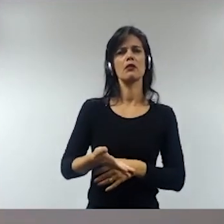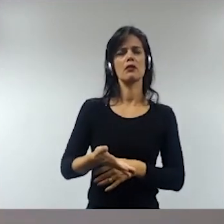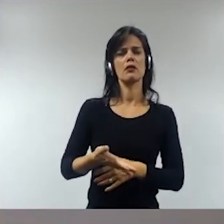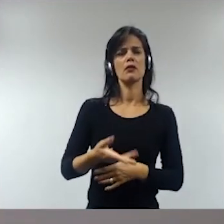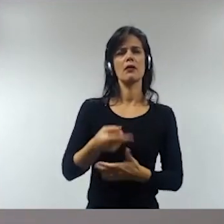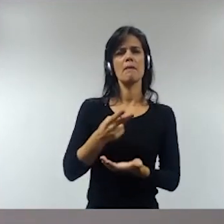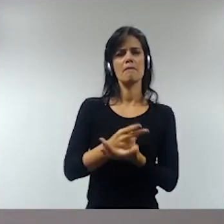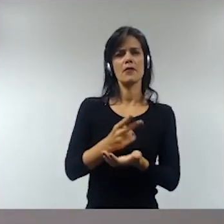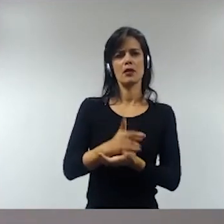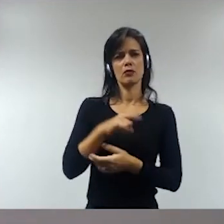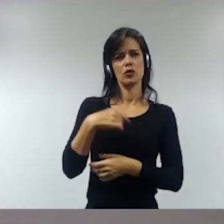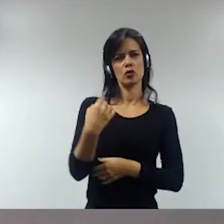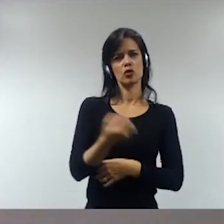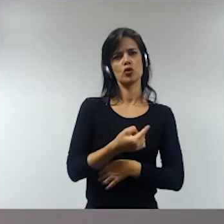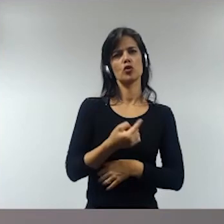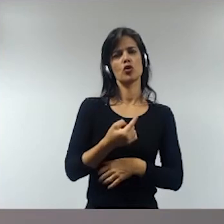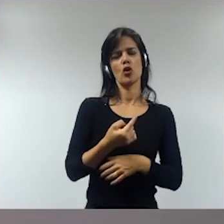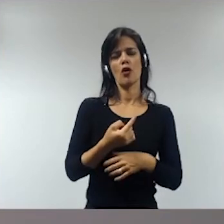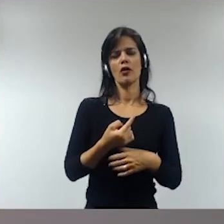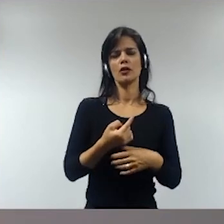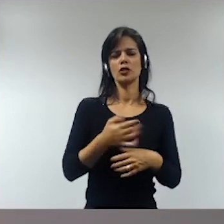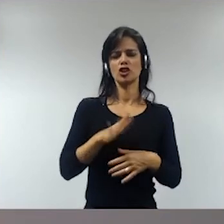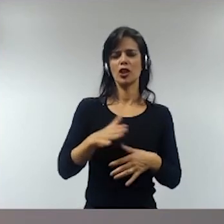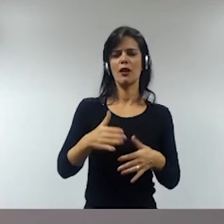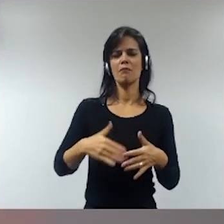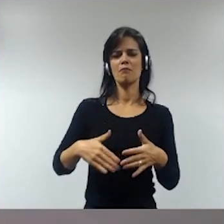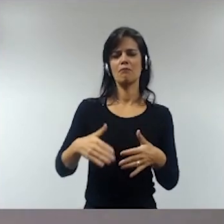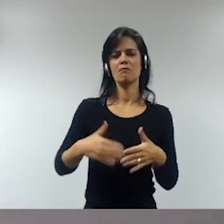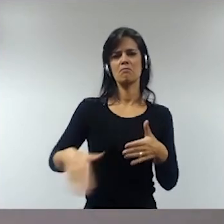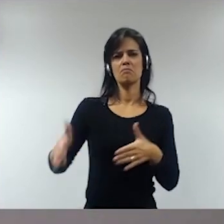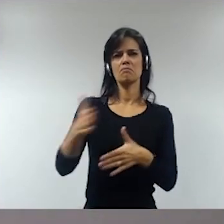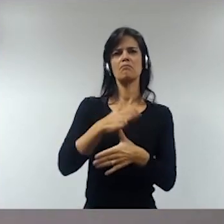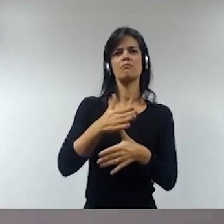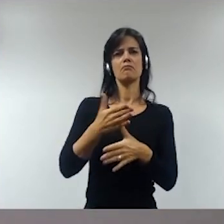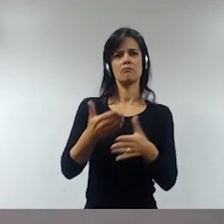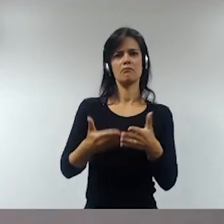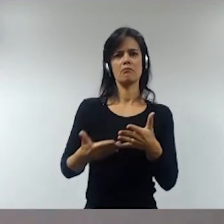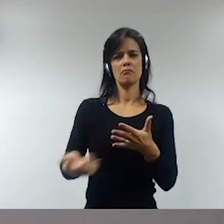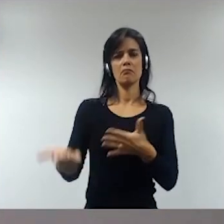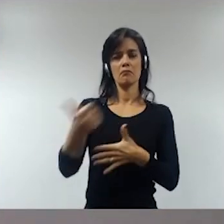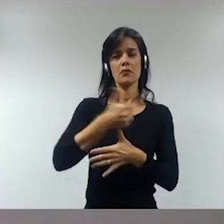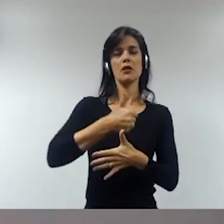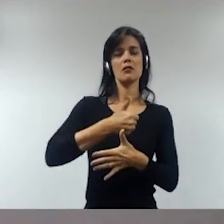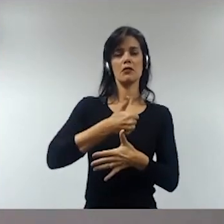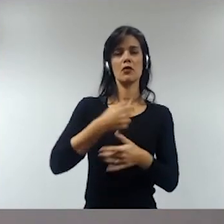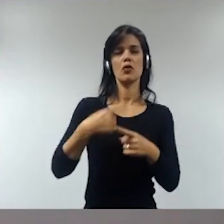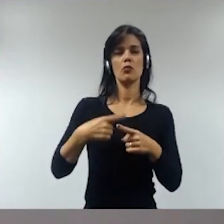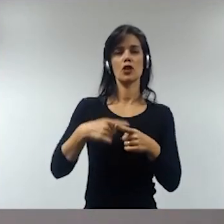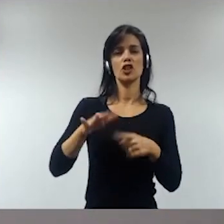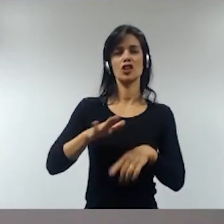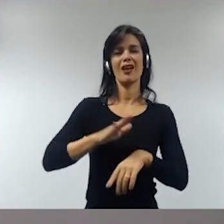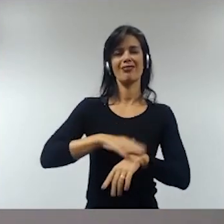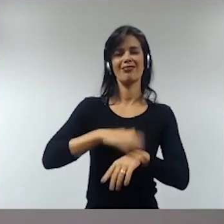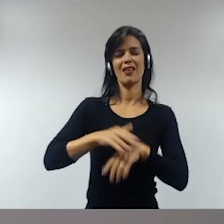muito privilegiada em relação a muitos colegas, pelo trabalho, pelo tempo que a gente oferece à OAB, e muitas vezes até uma